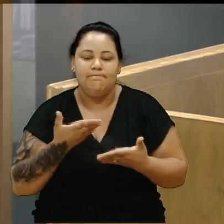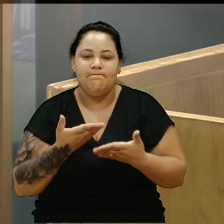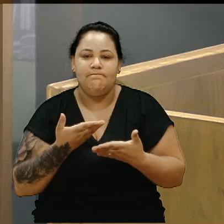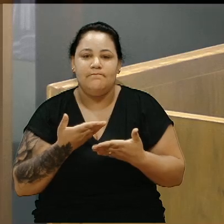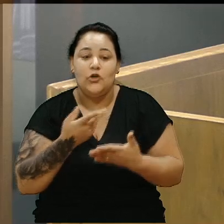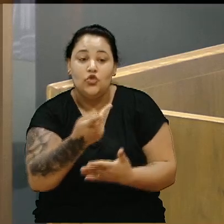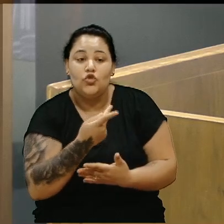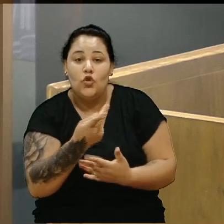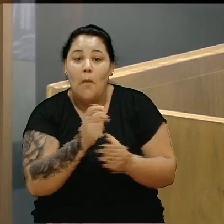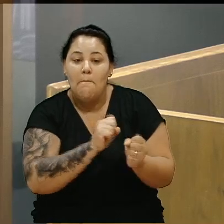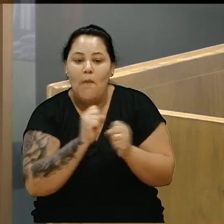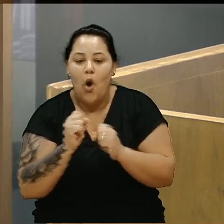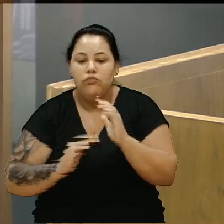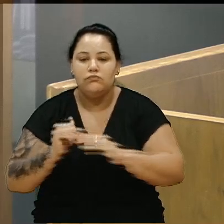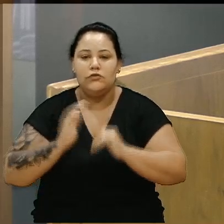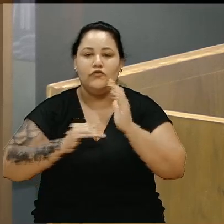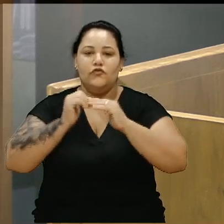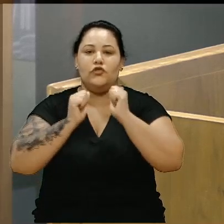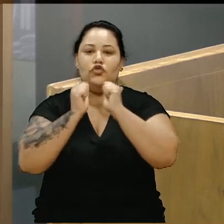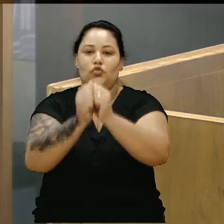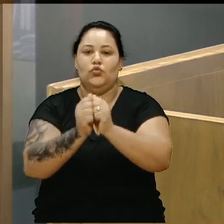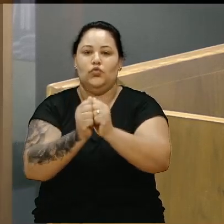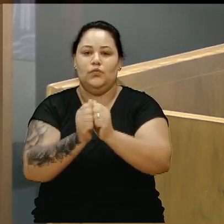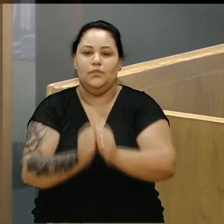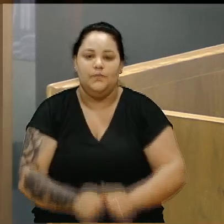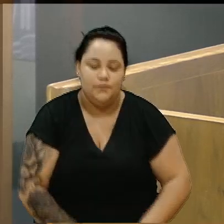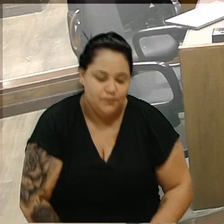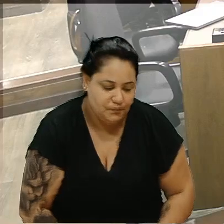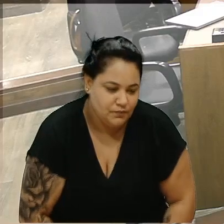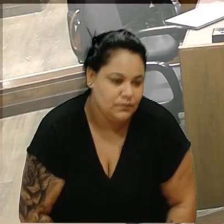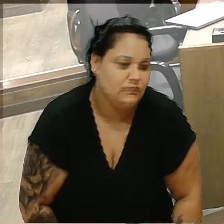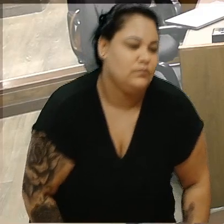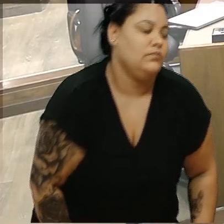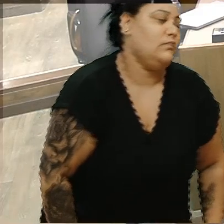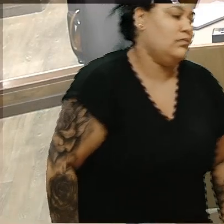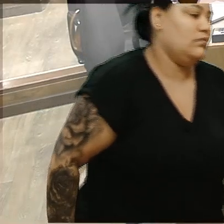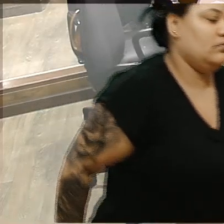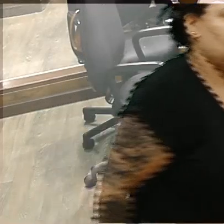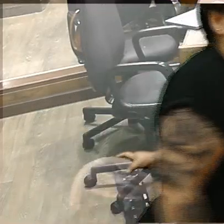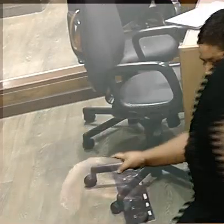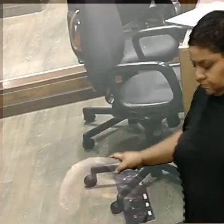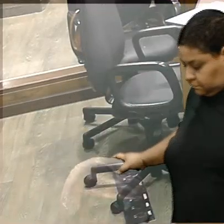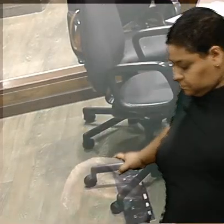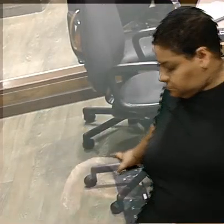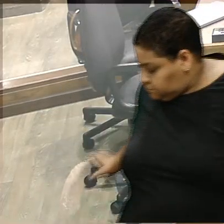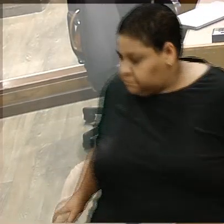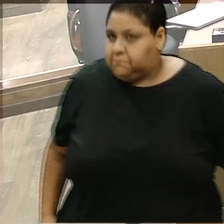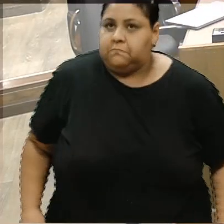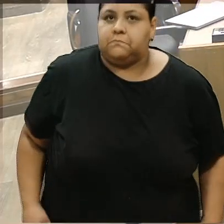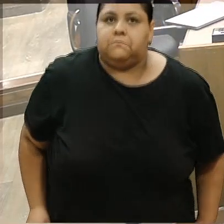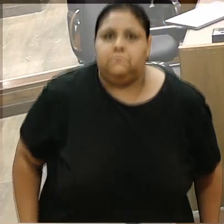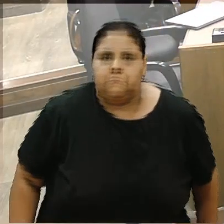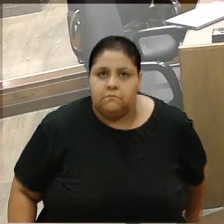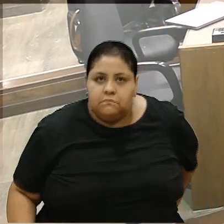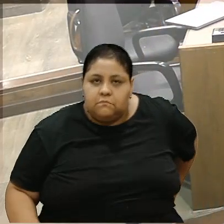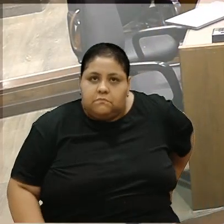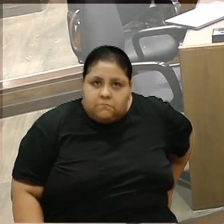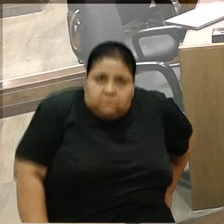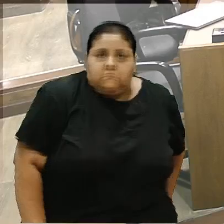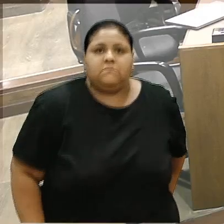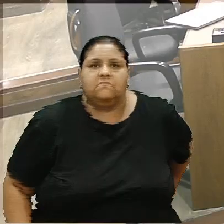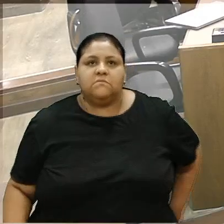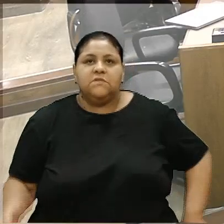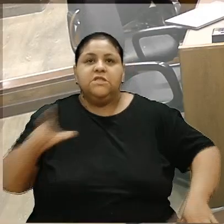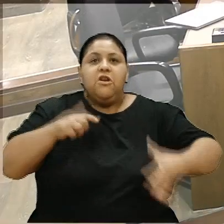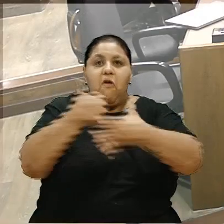crescer. Sua parte, vereador Libardi. Muito obrigado, vereador Edson. Eu tive o privilégio de conhecer o senhor, eu acredito que eu tinha uns 12,